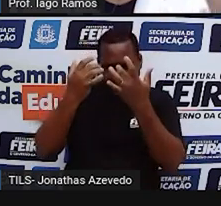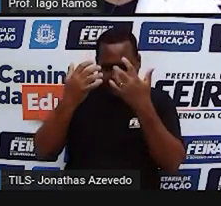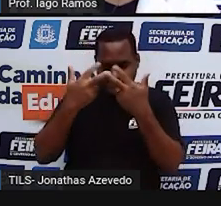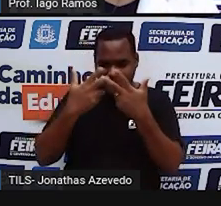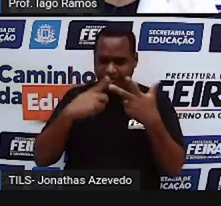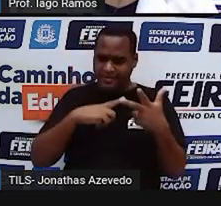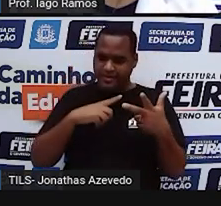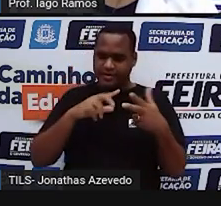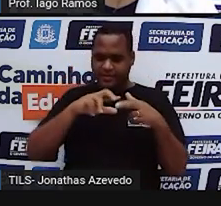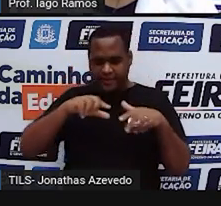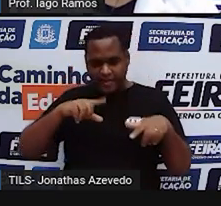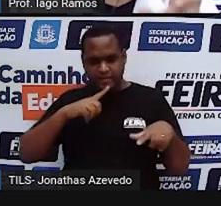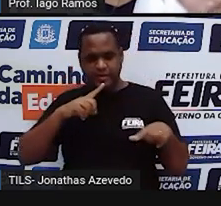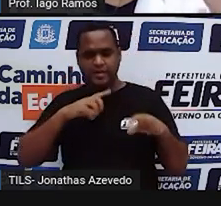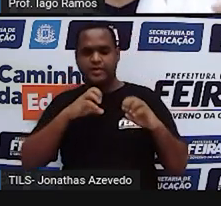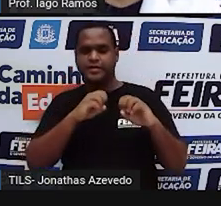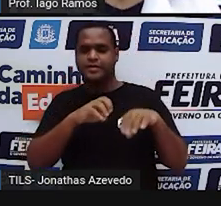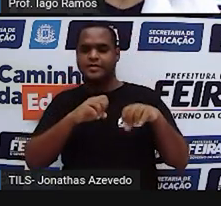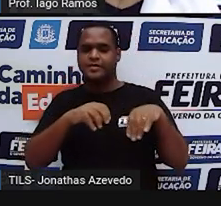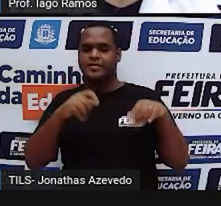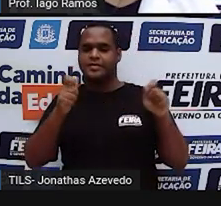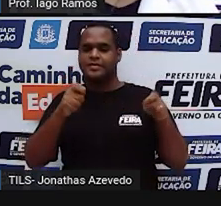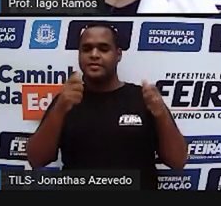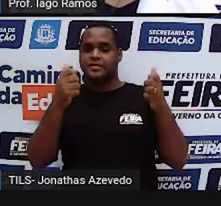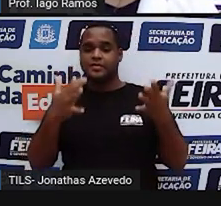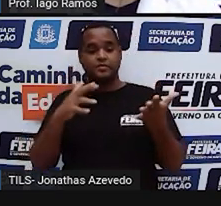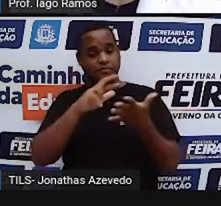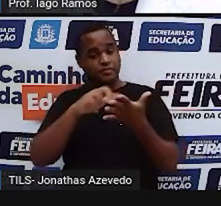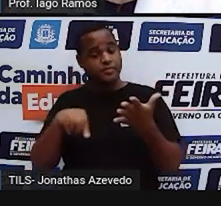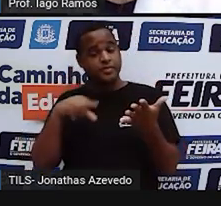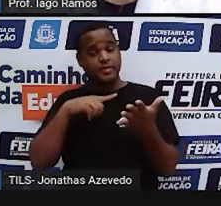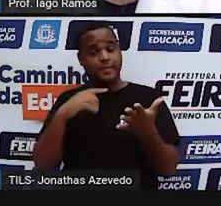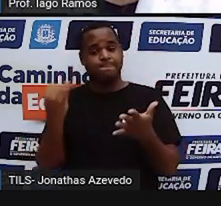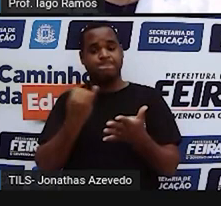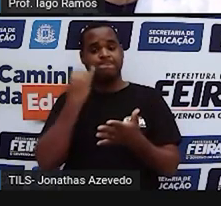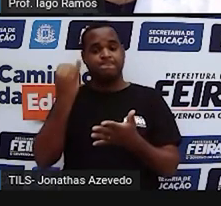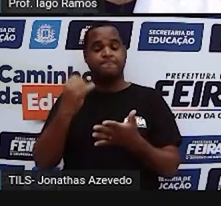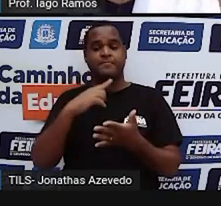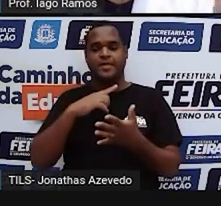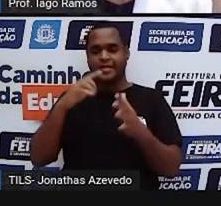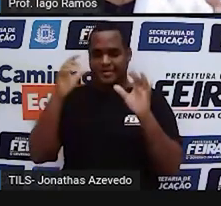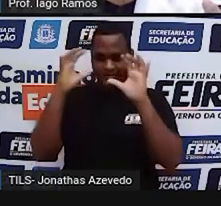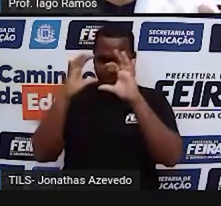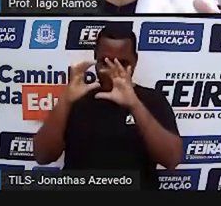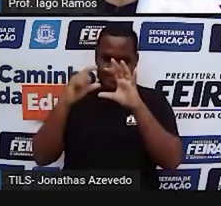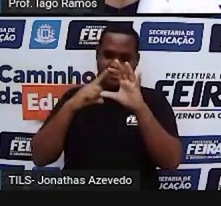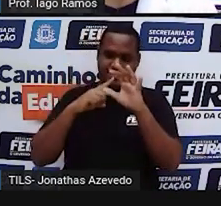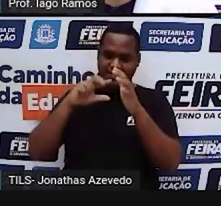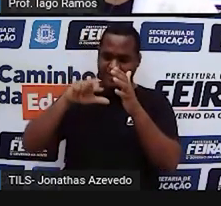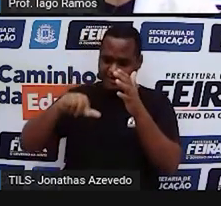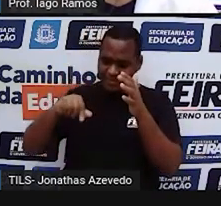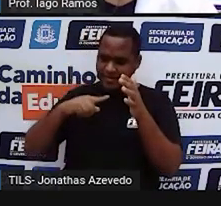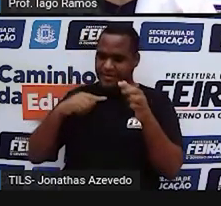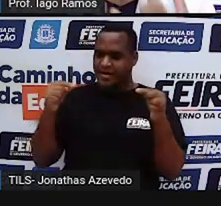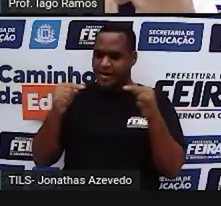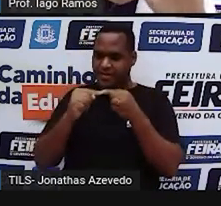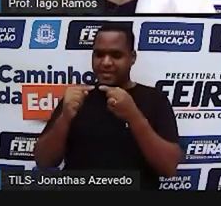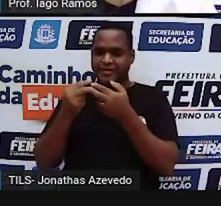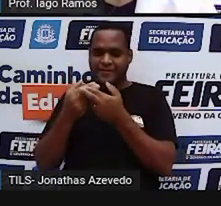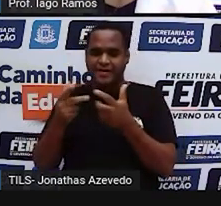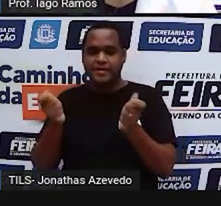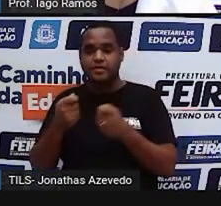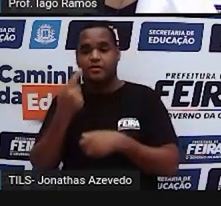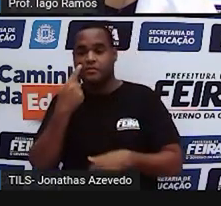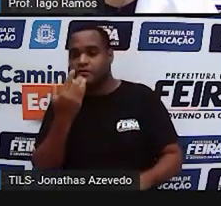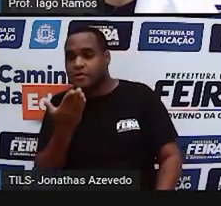momentos da aula e esses momentos da aula vai trazer no seu cérebro imagens né de coisas